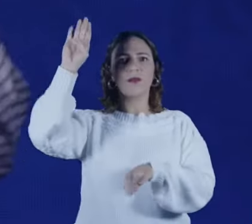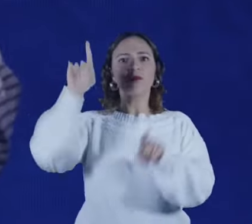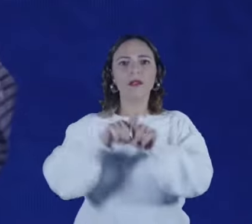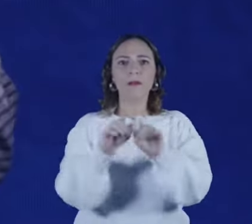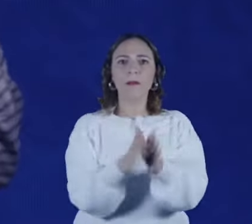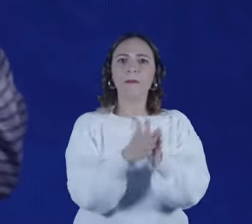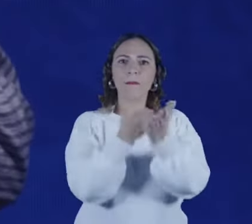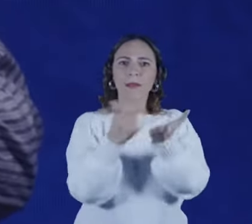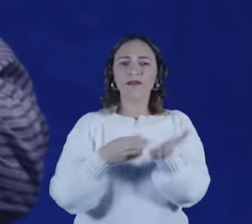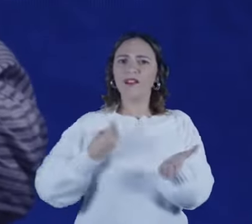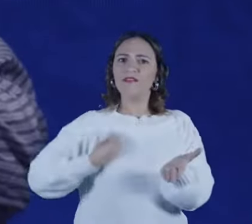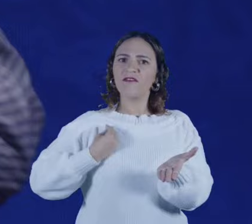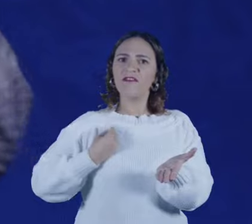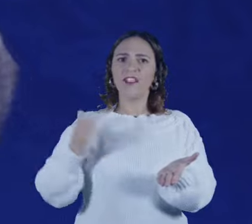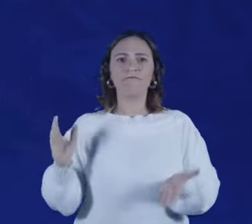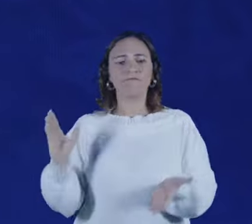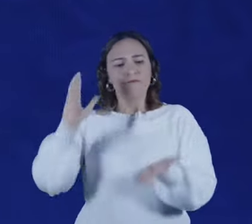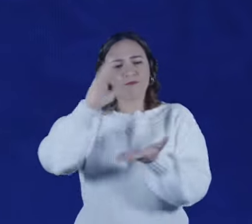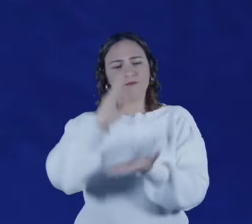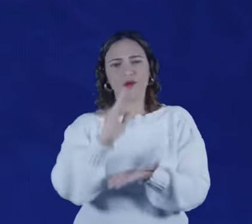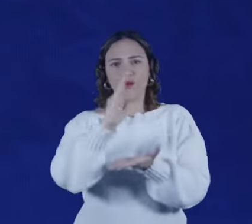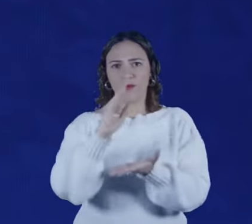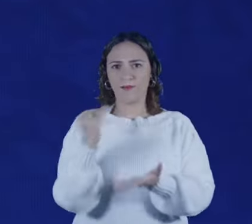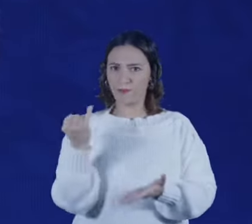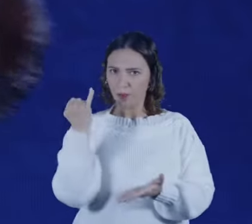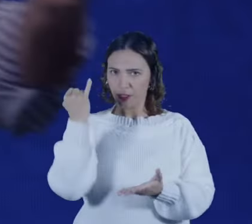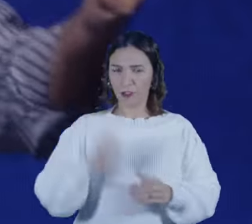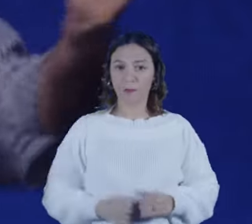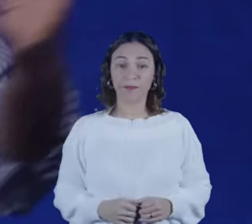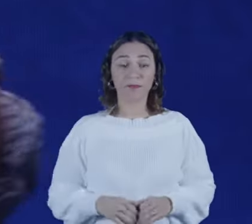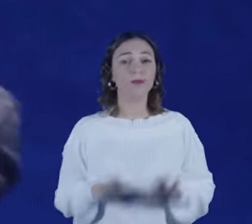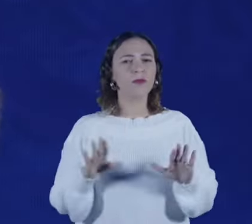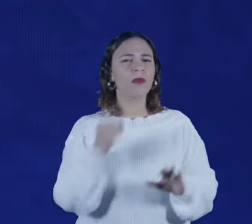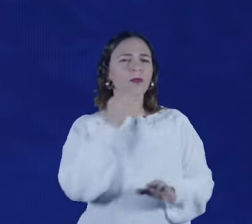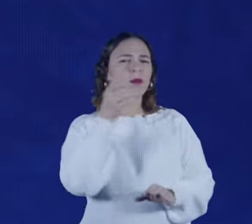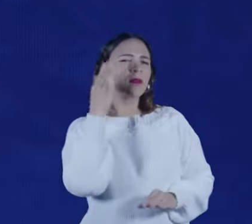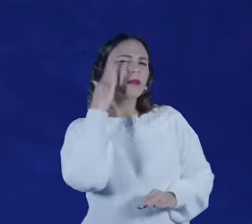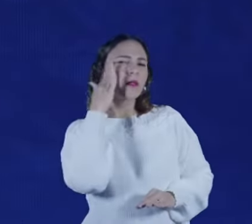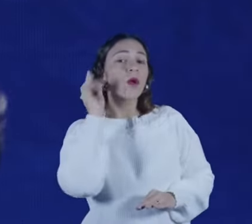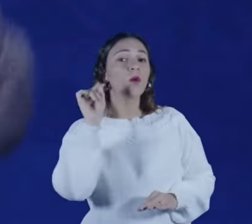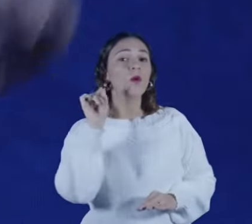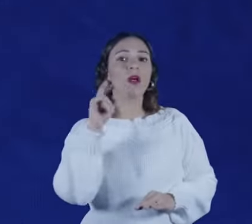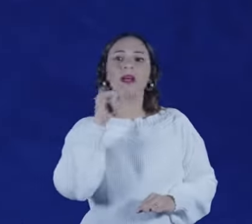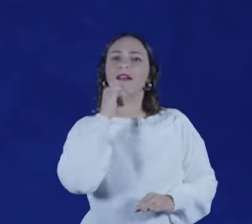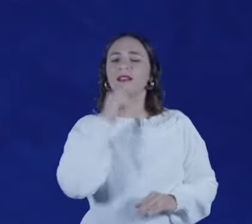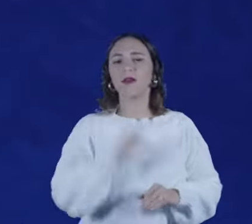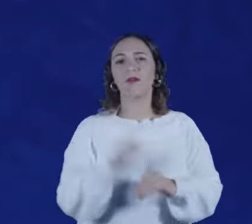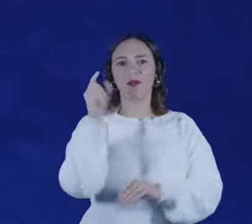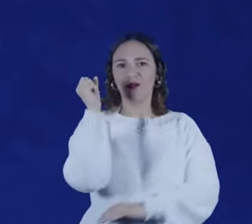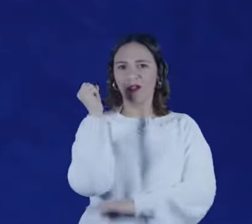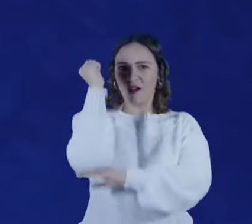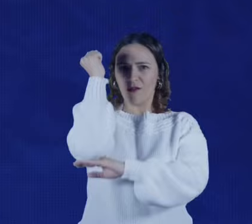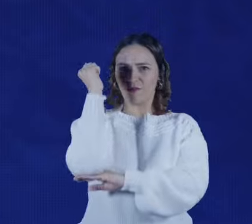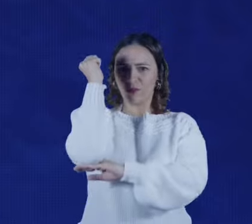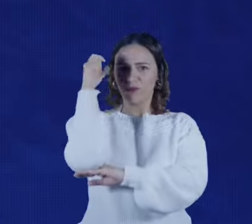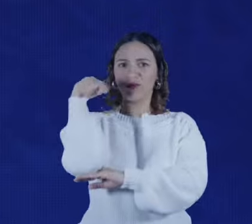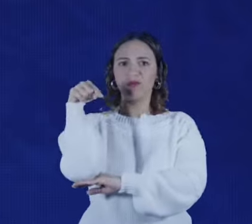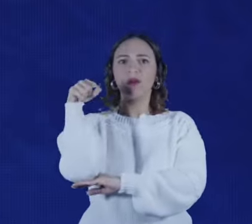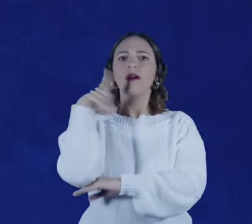O interessante é você entender também que a fundação, ela estabelece os limites do edifício. Sim ou